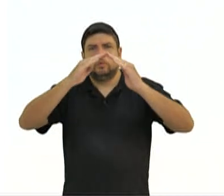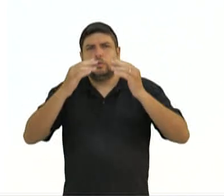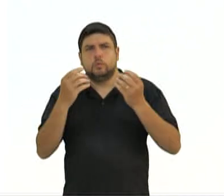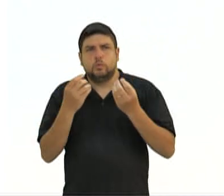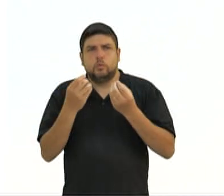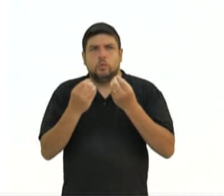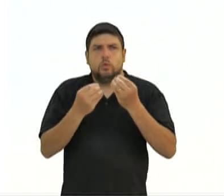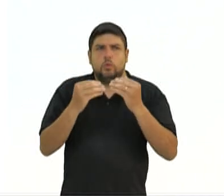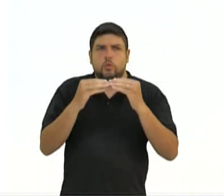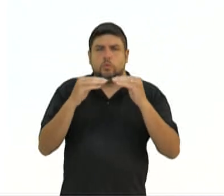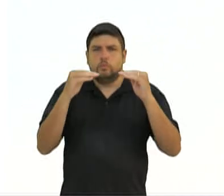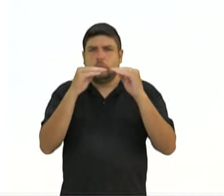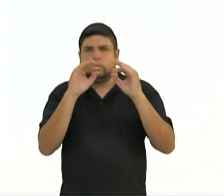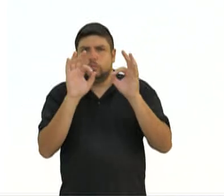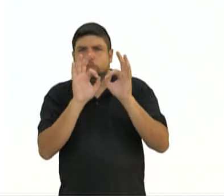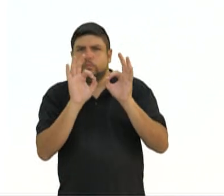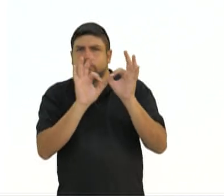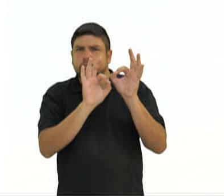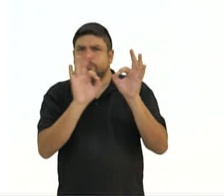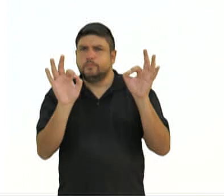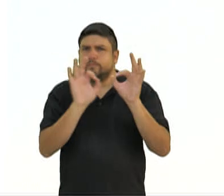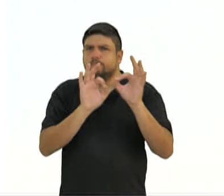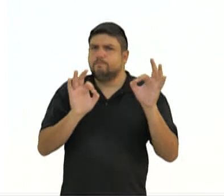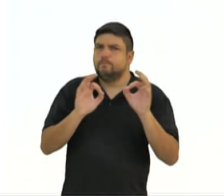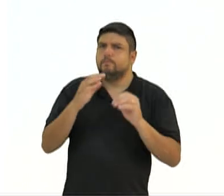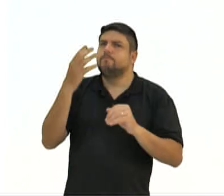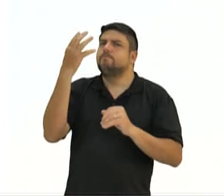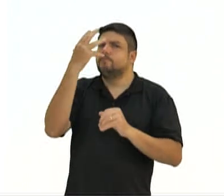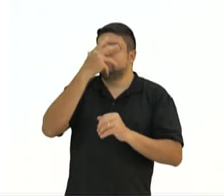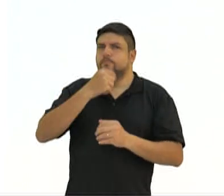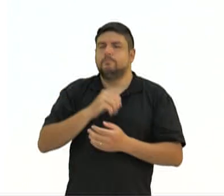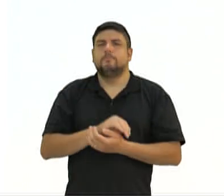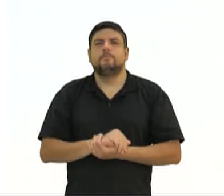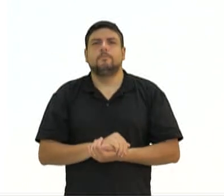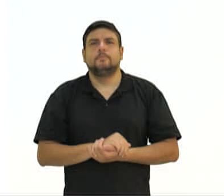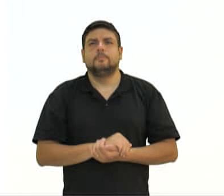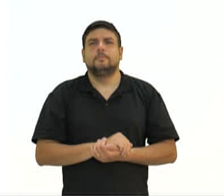geometria. É muito lindo esse templo também.